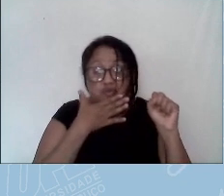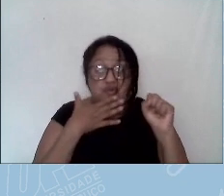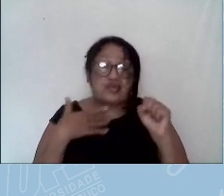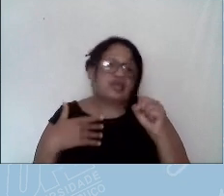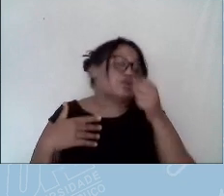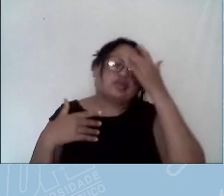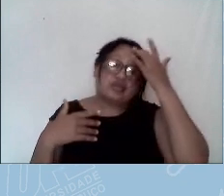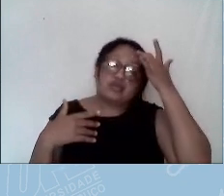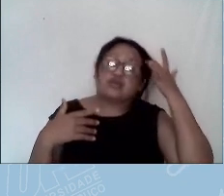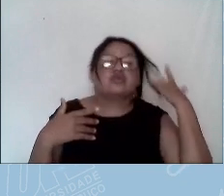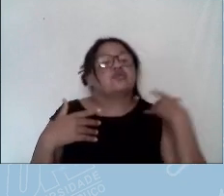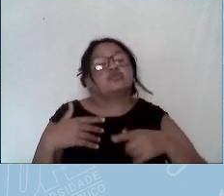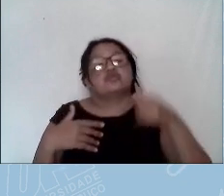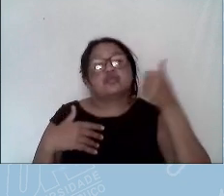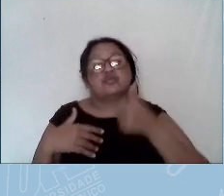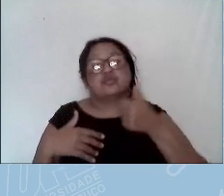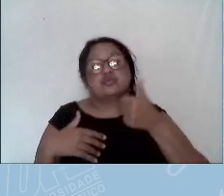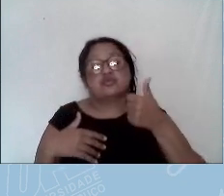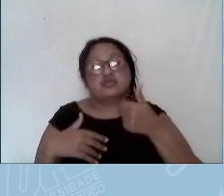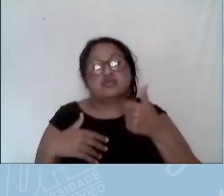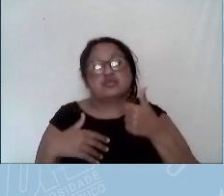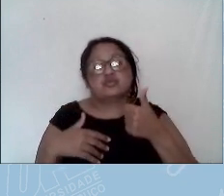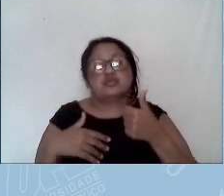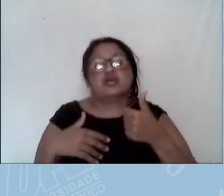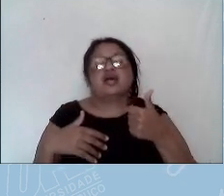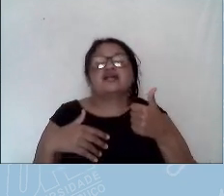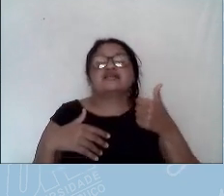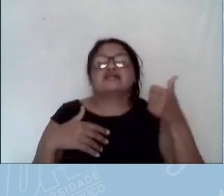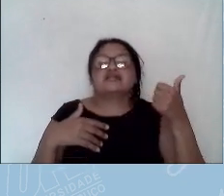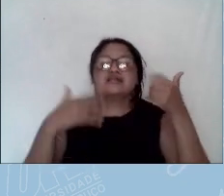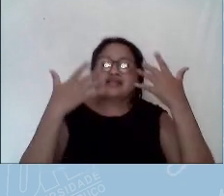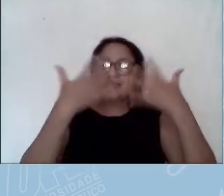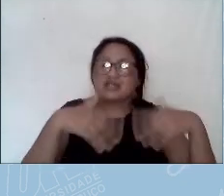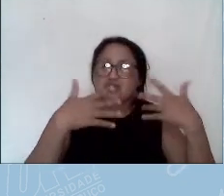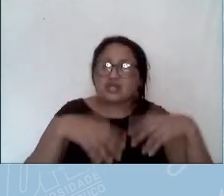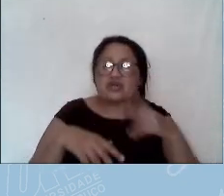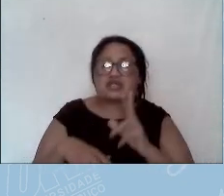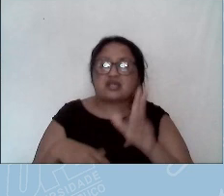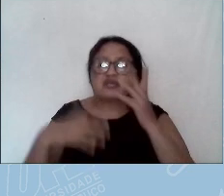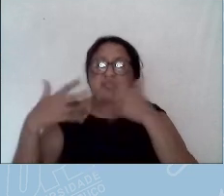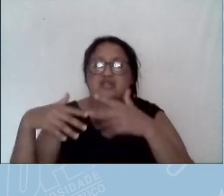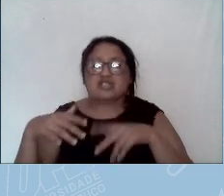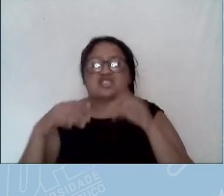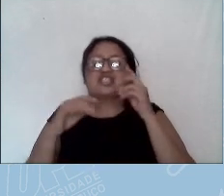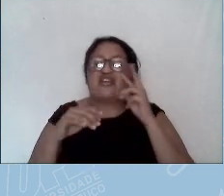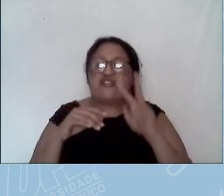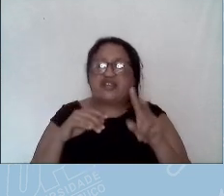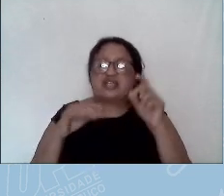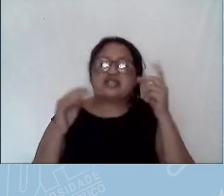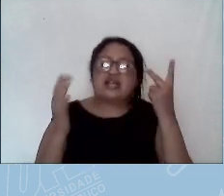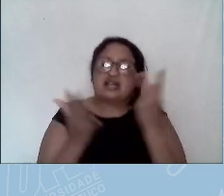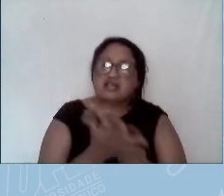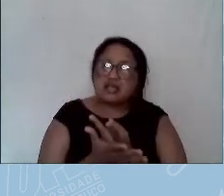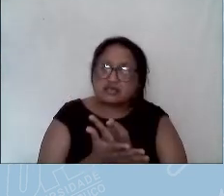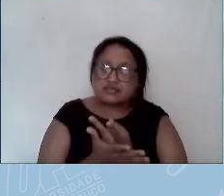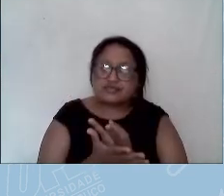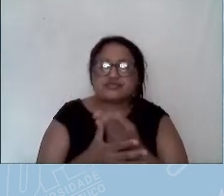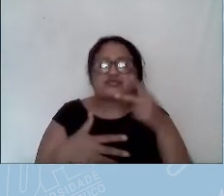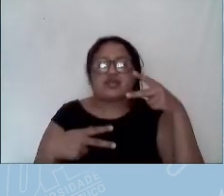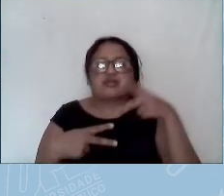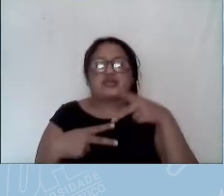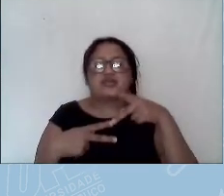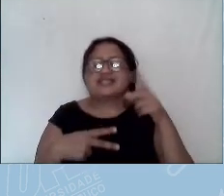diferença entre dois naturais é sempre o natural a gente já verifica que está incorreto é uma proposição não